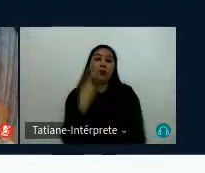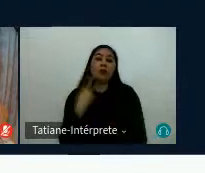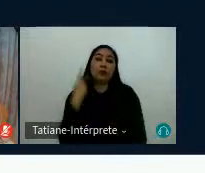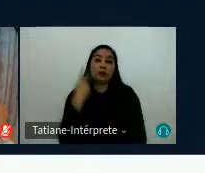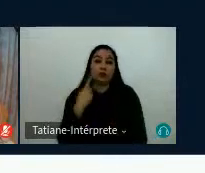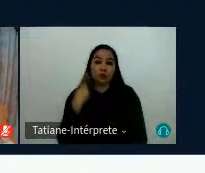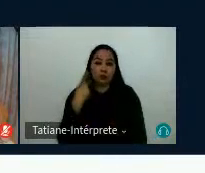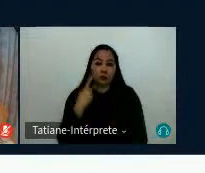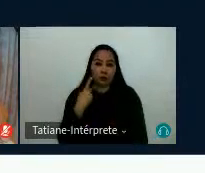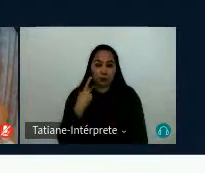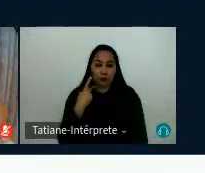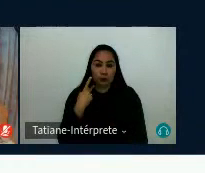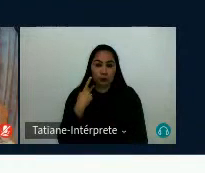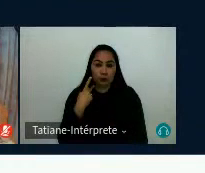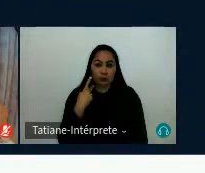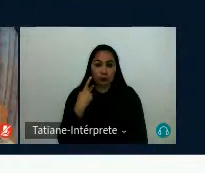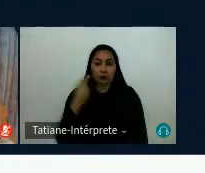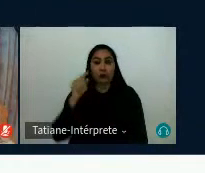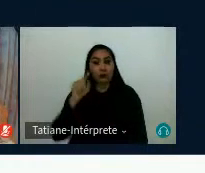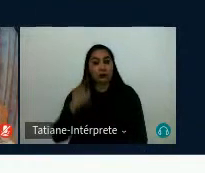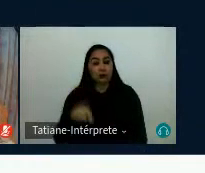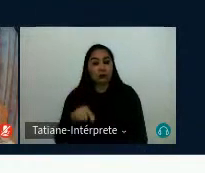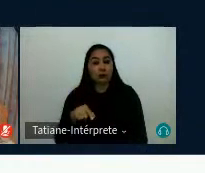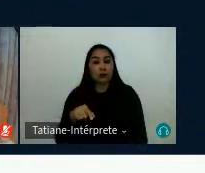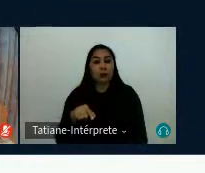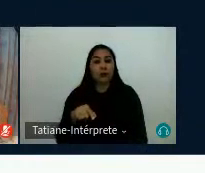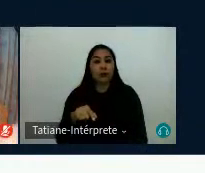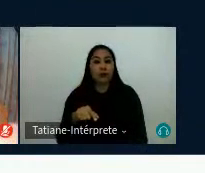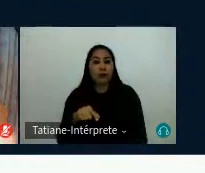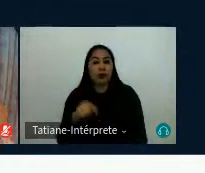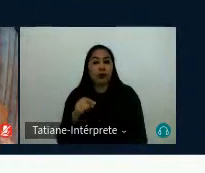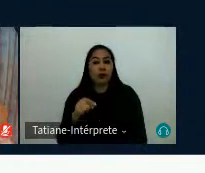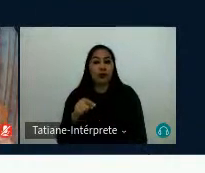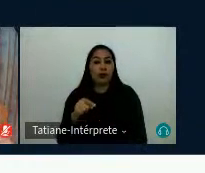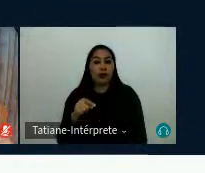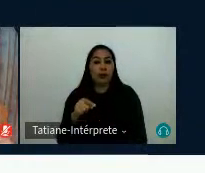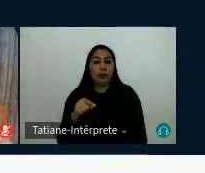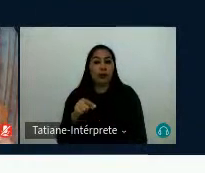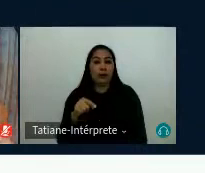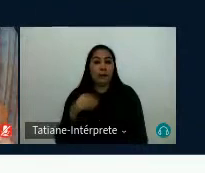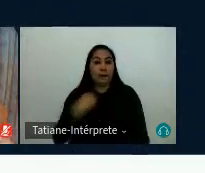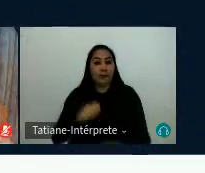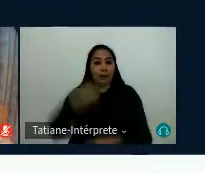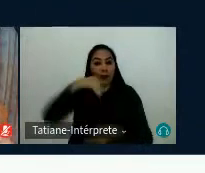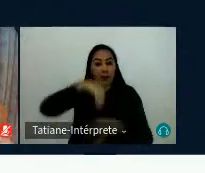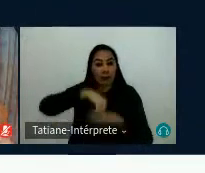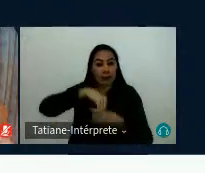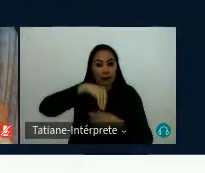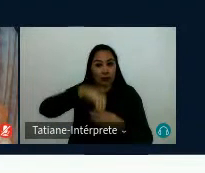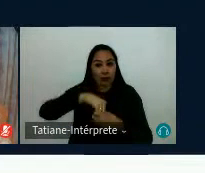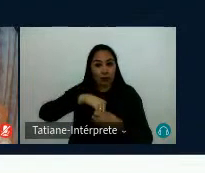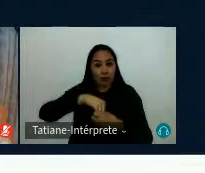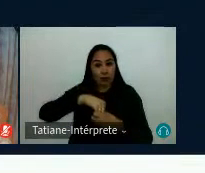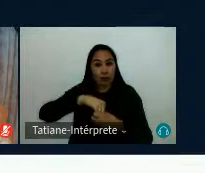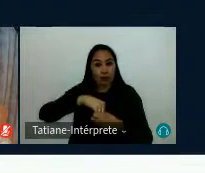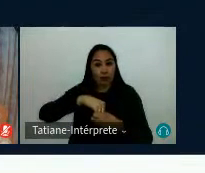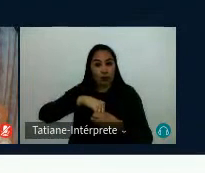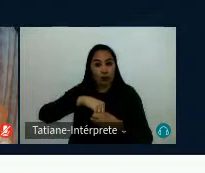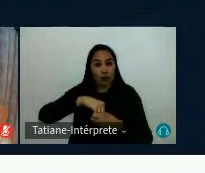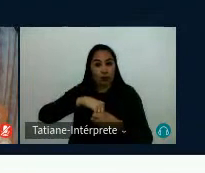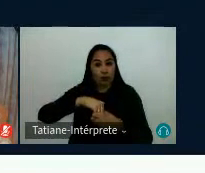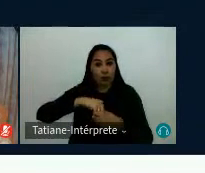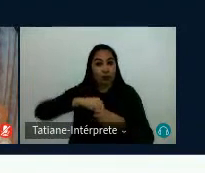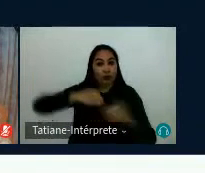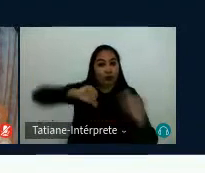Então, é uma abordagem, né, que ela está dentro da virada ontológica,